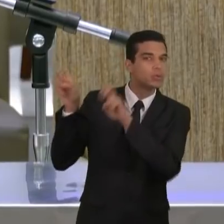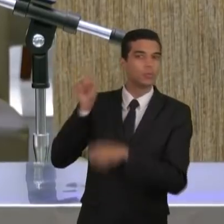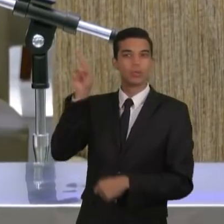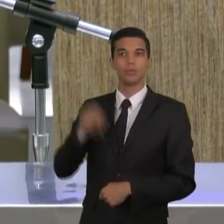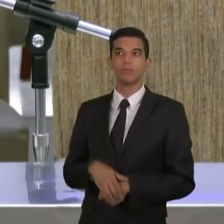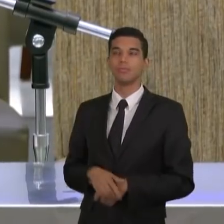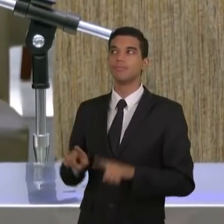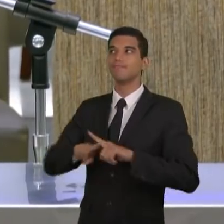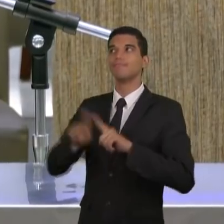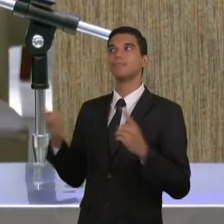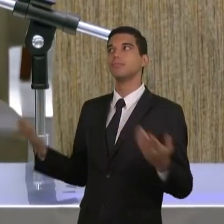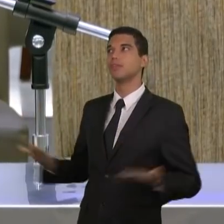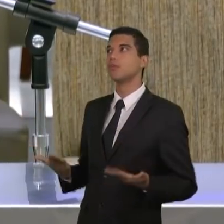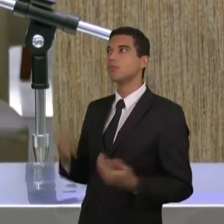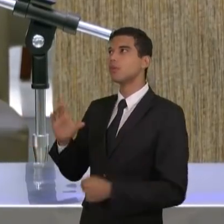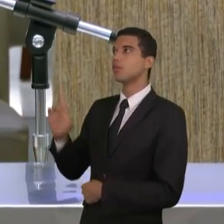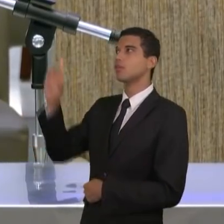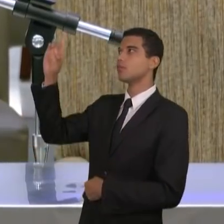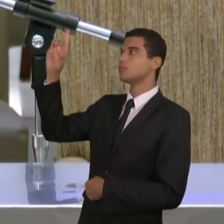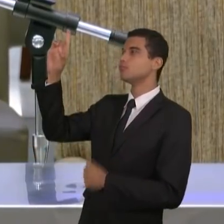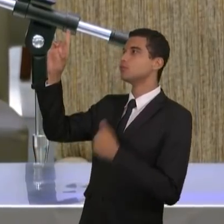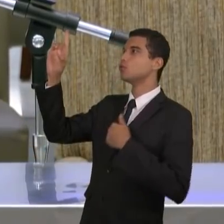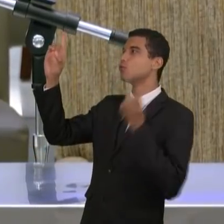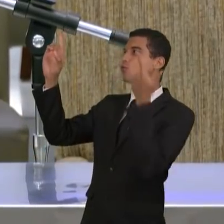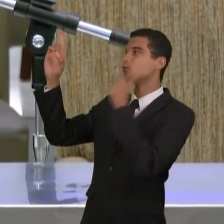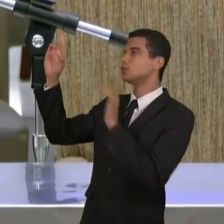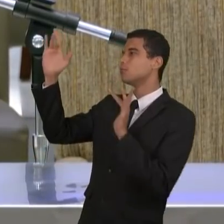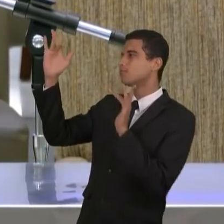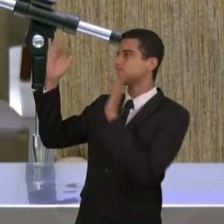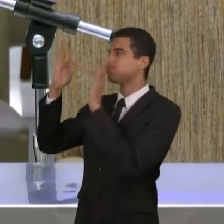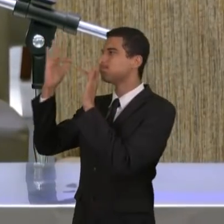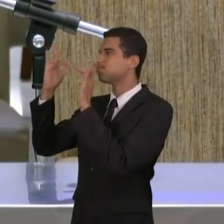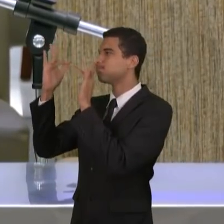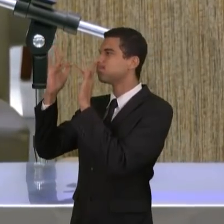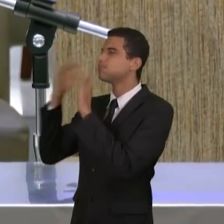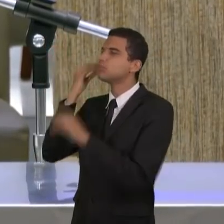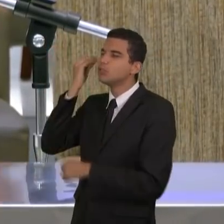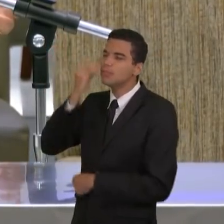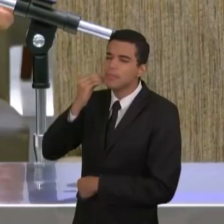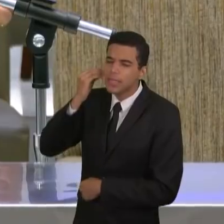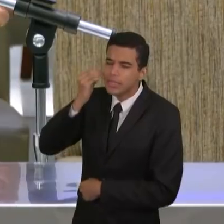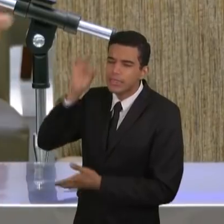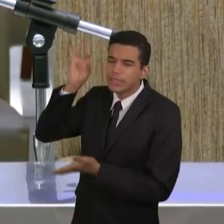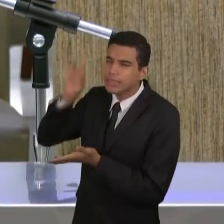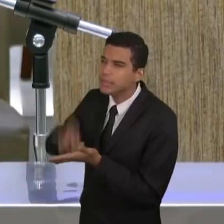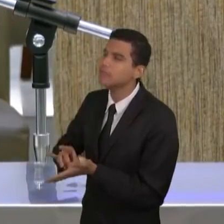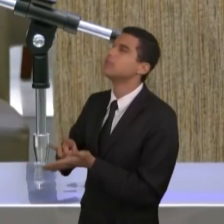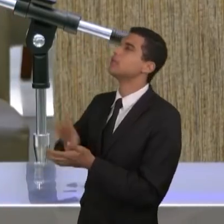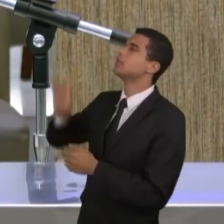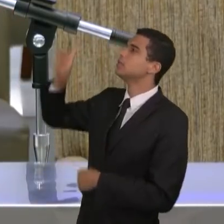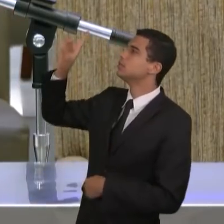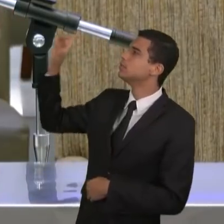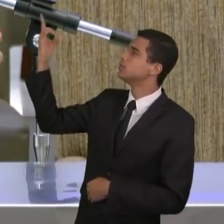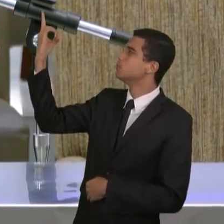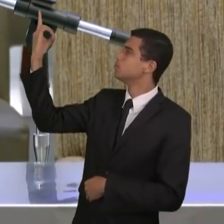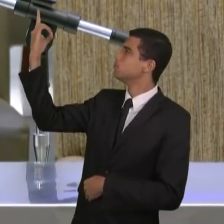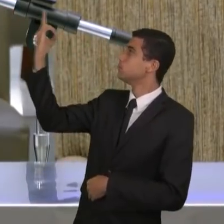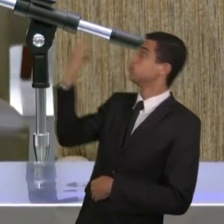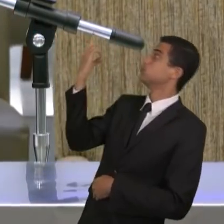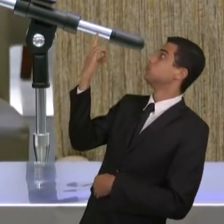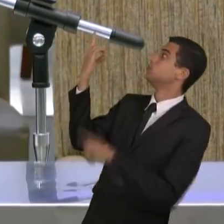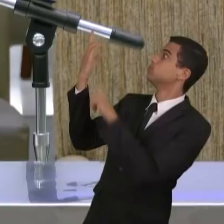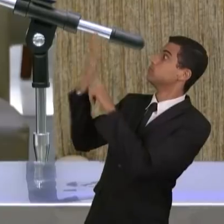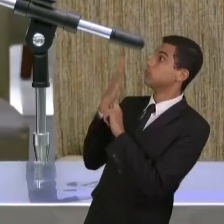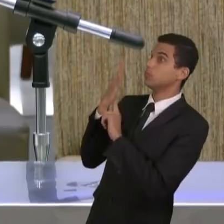que vem aqui j e vou experiência profunda real e Deus se apresentou